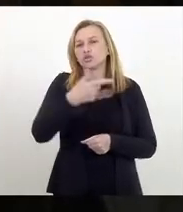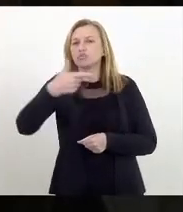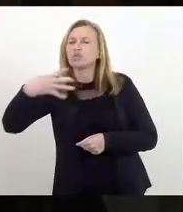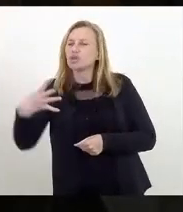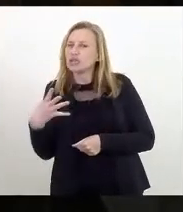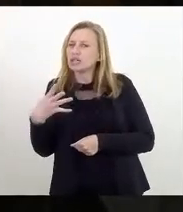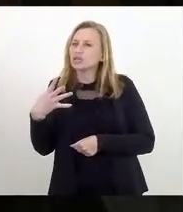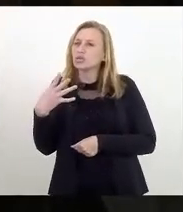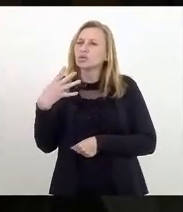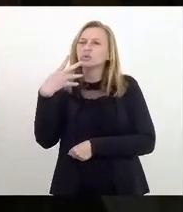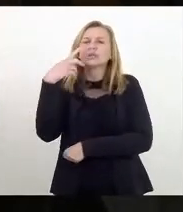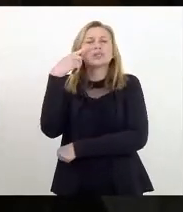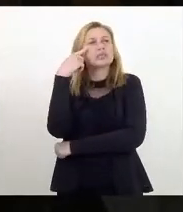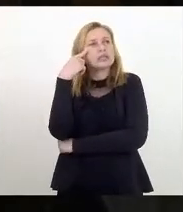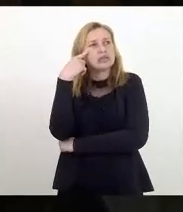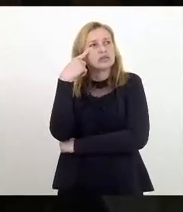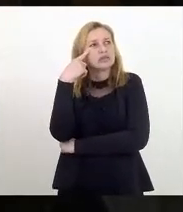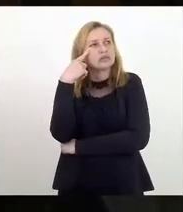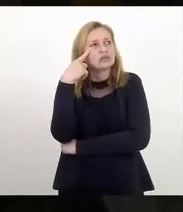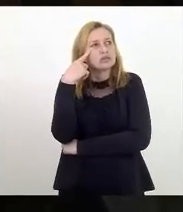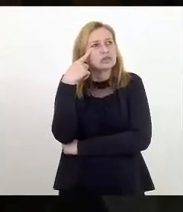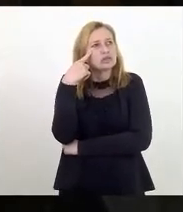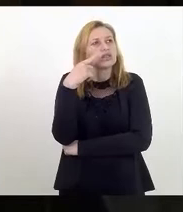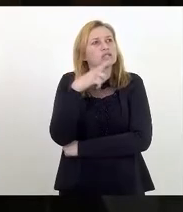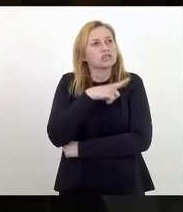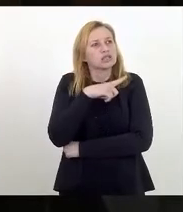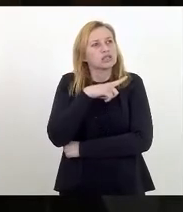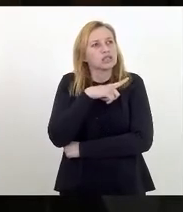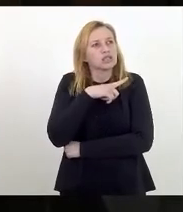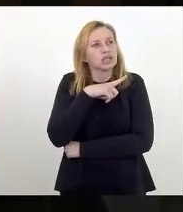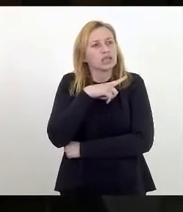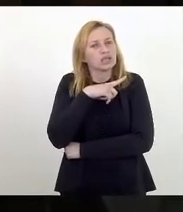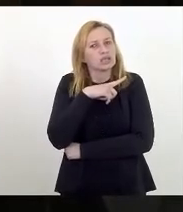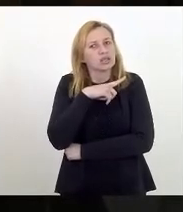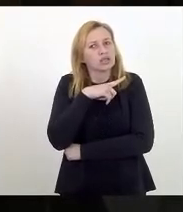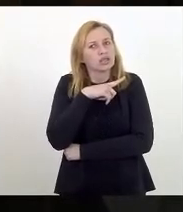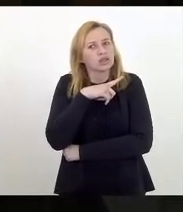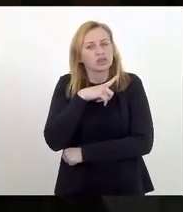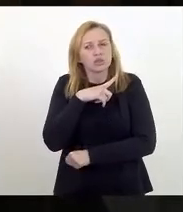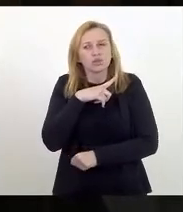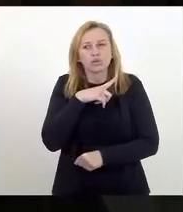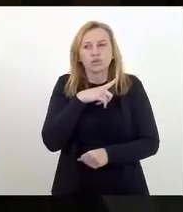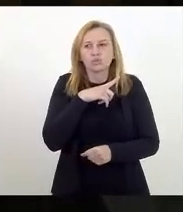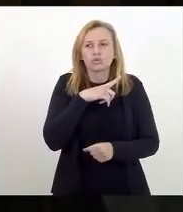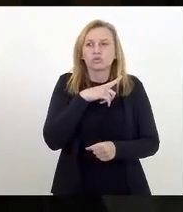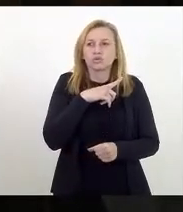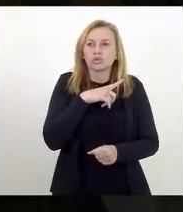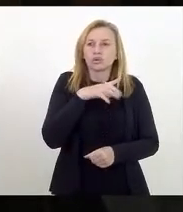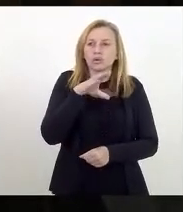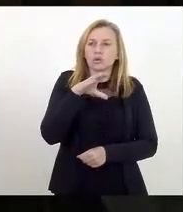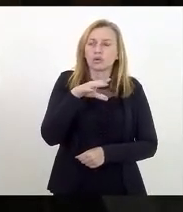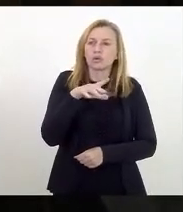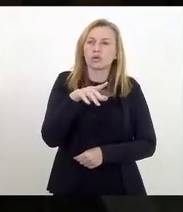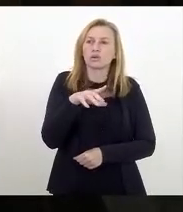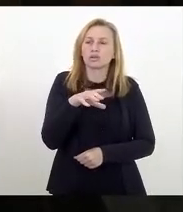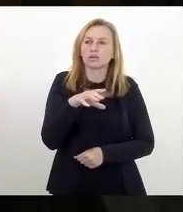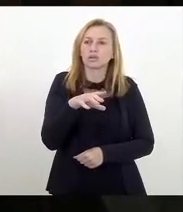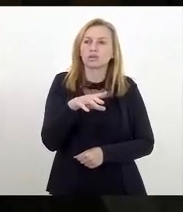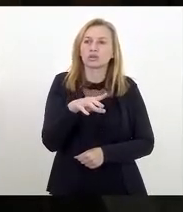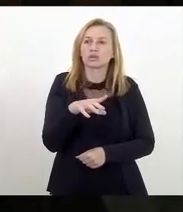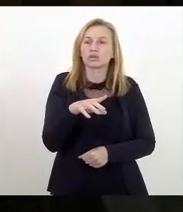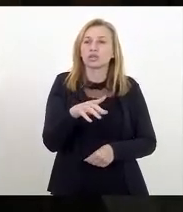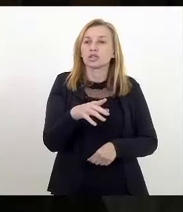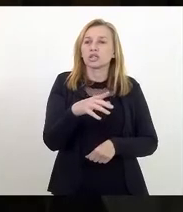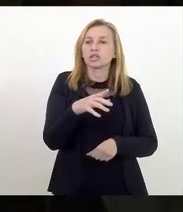salvo erro de memória, quando houve um pacote de planos de carros salários para 42